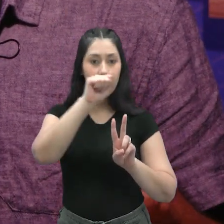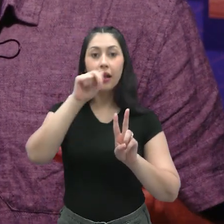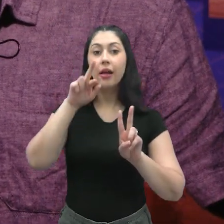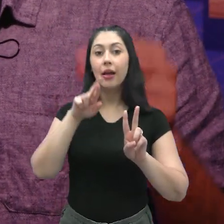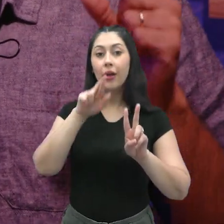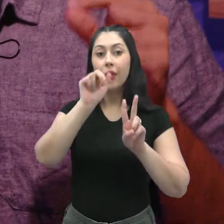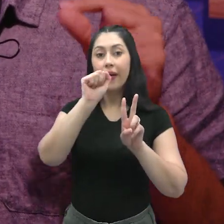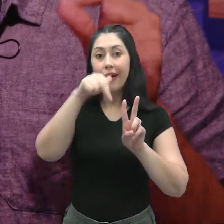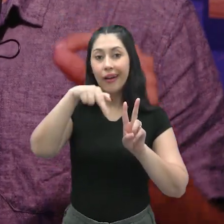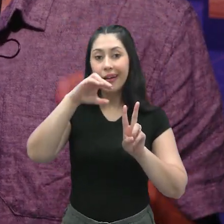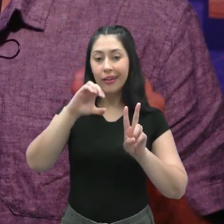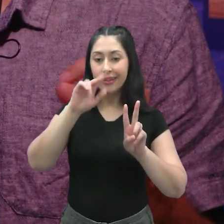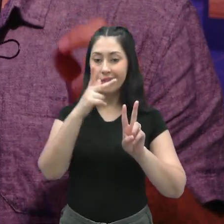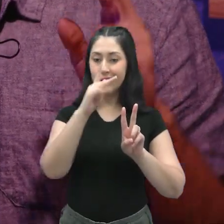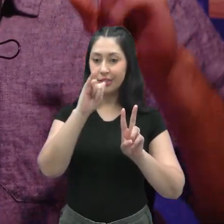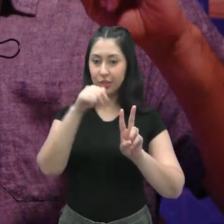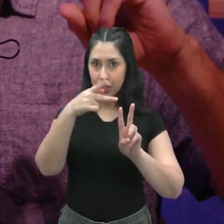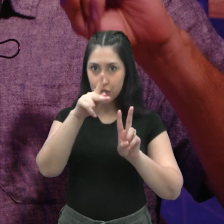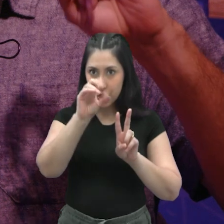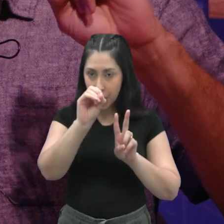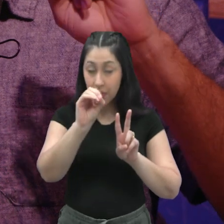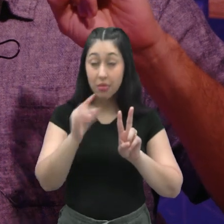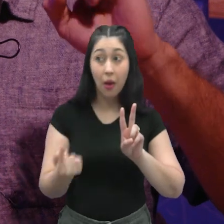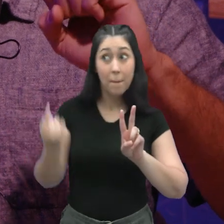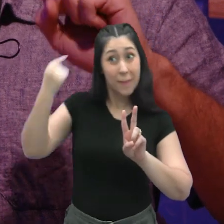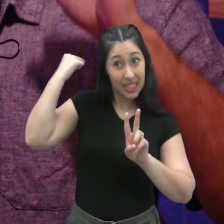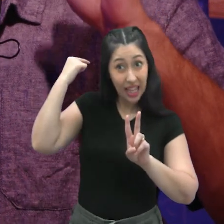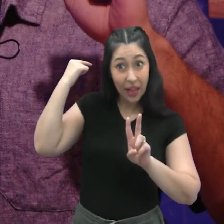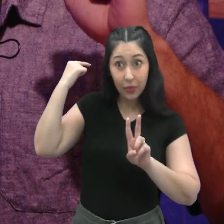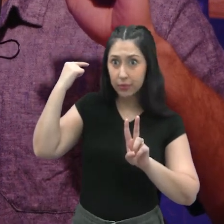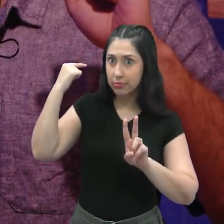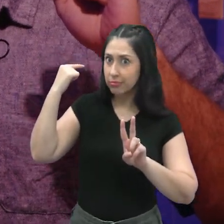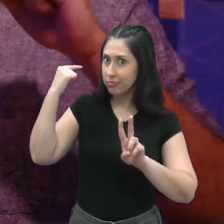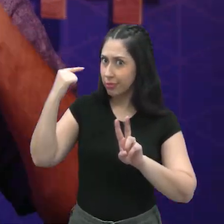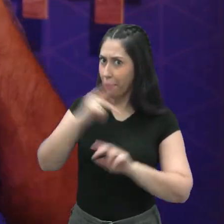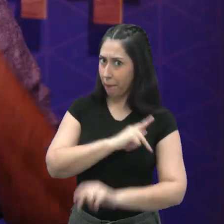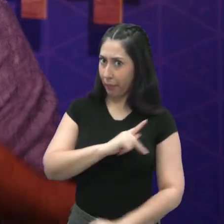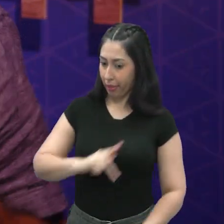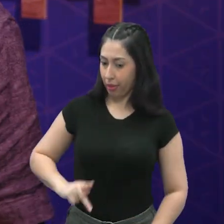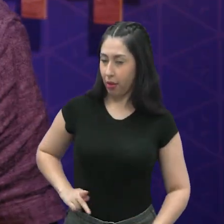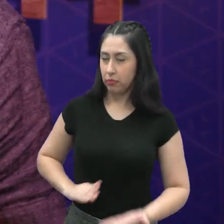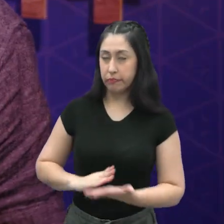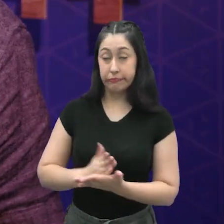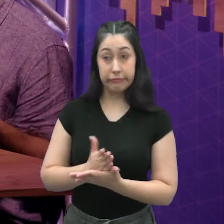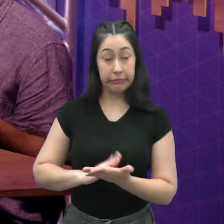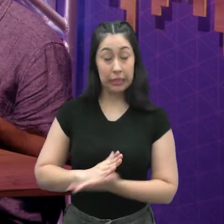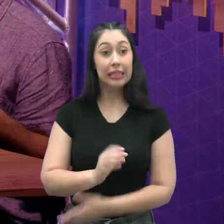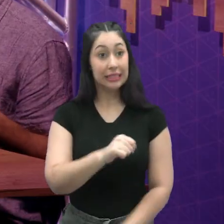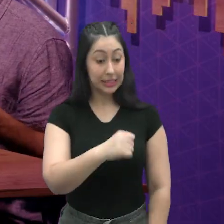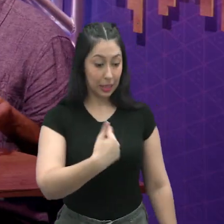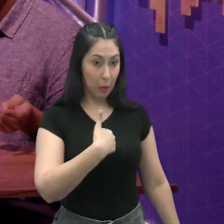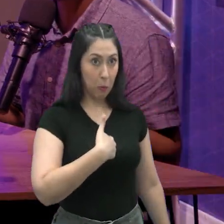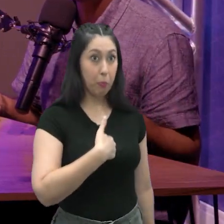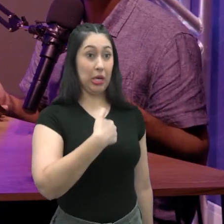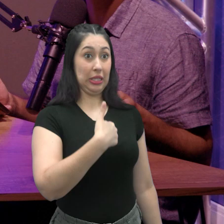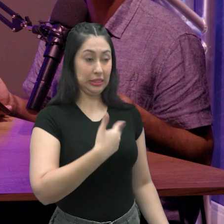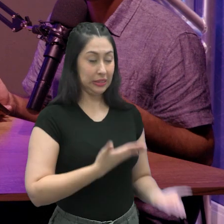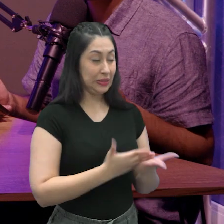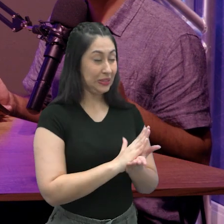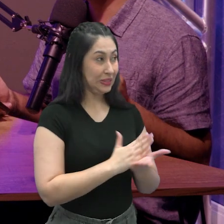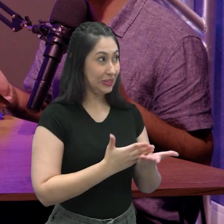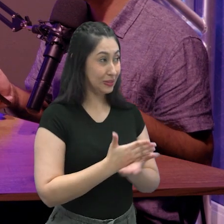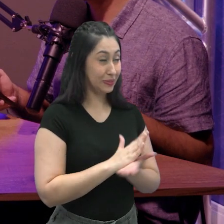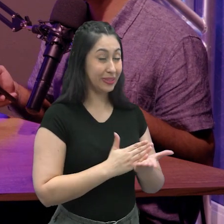na época eles inclusive, entre aspas, incomodaram o presidente do país, Getúlio Vargas, que era na Getúlio época.